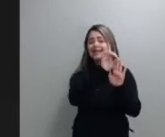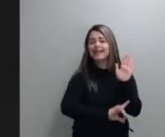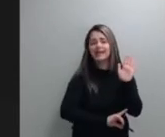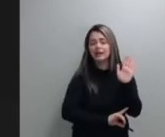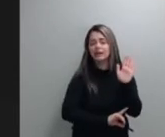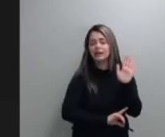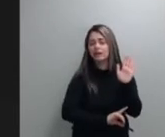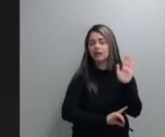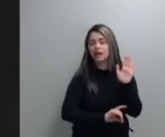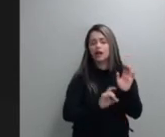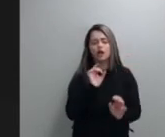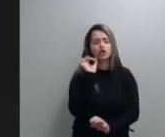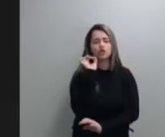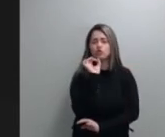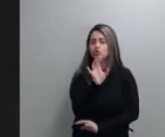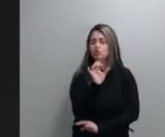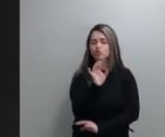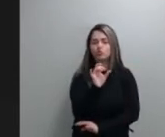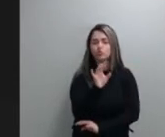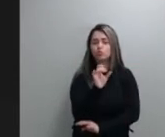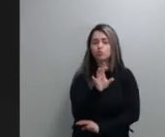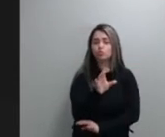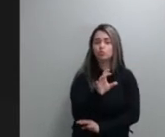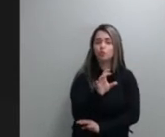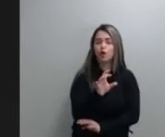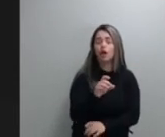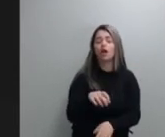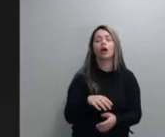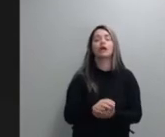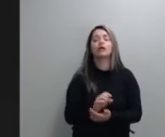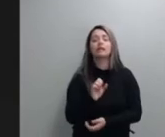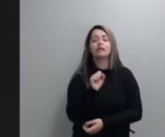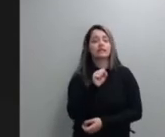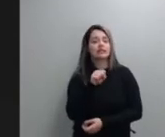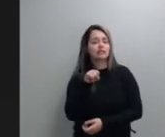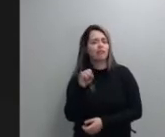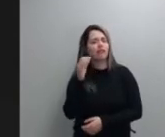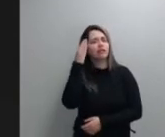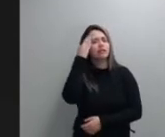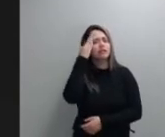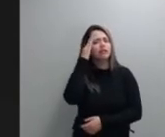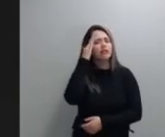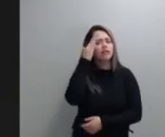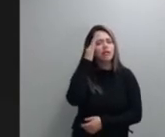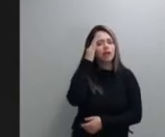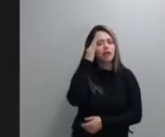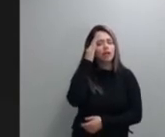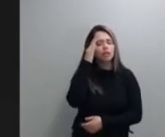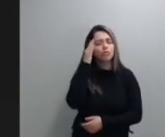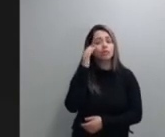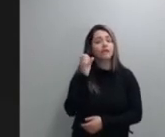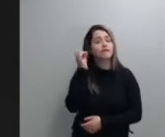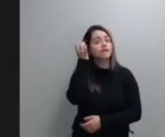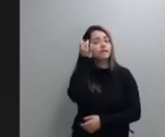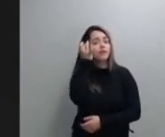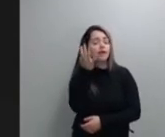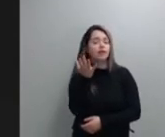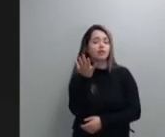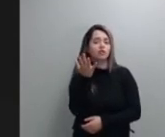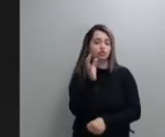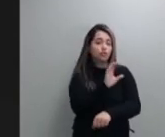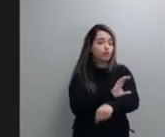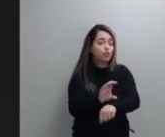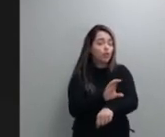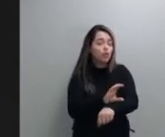quantitativo estabelecido pela comissão, ou seja, se entendeu e por uma razão muito simples que no concurso do Piauí não